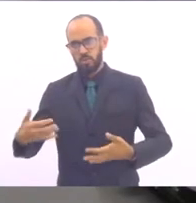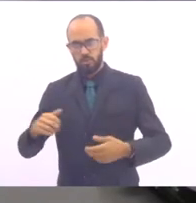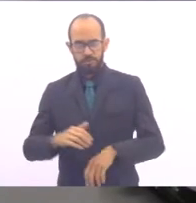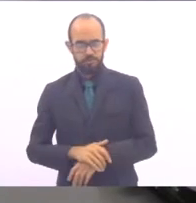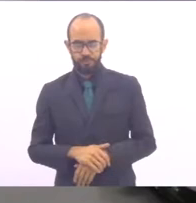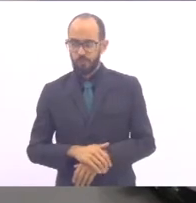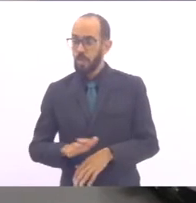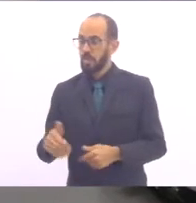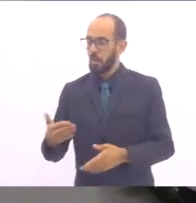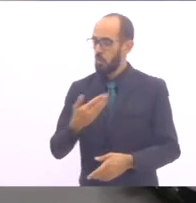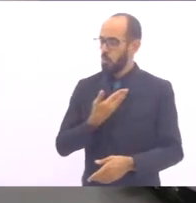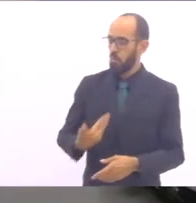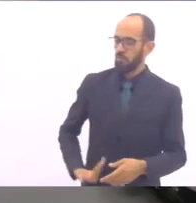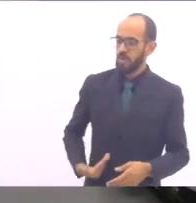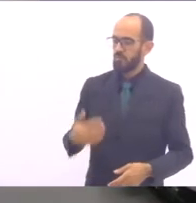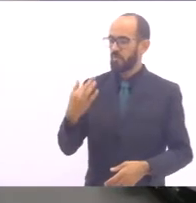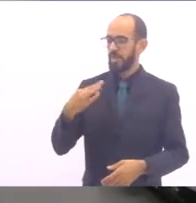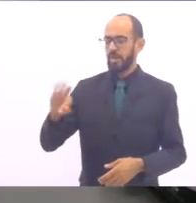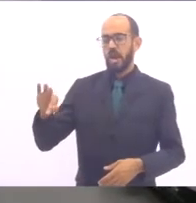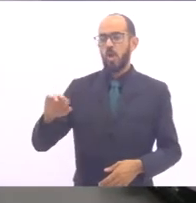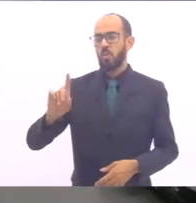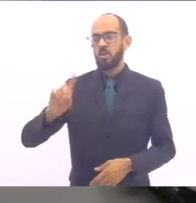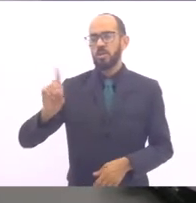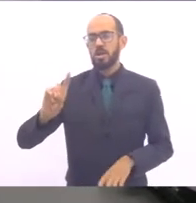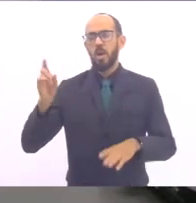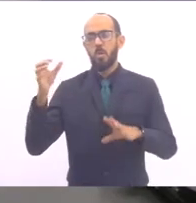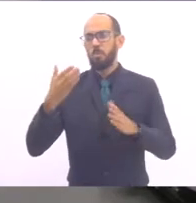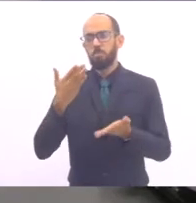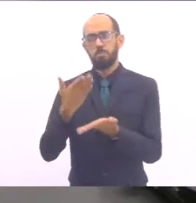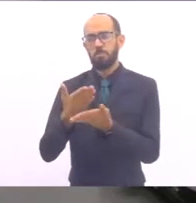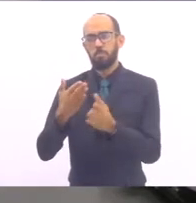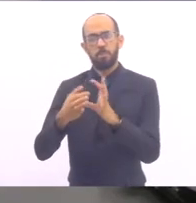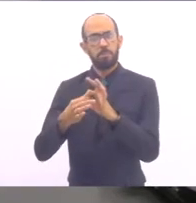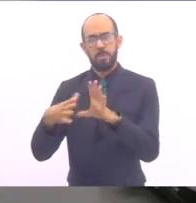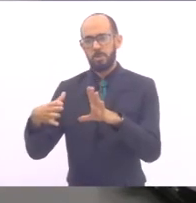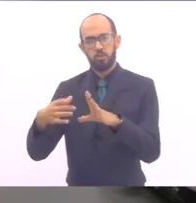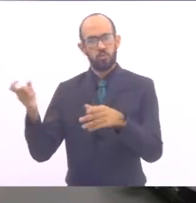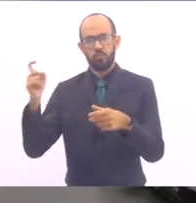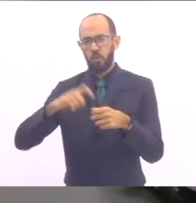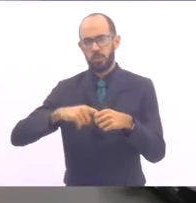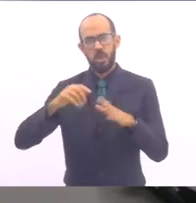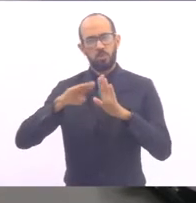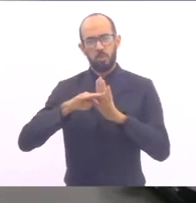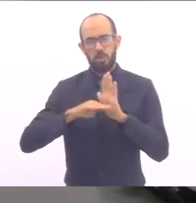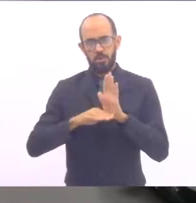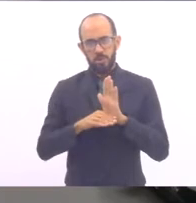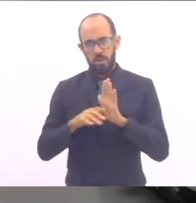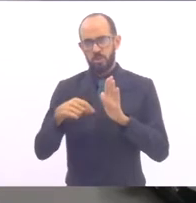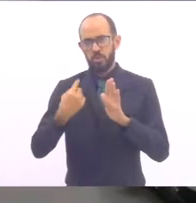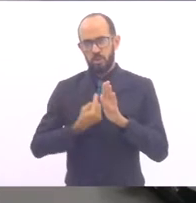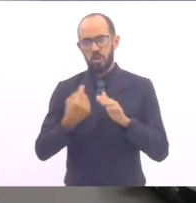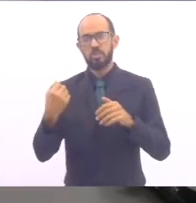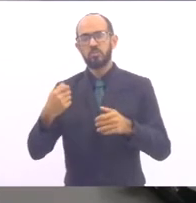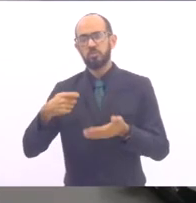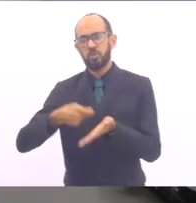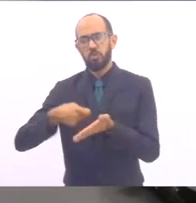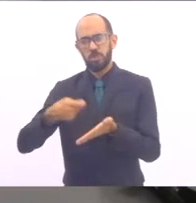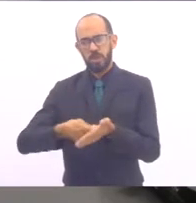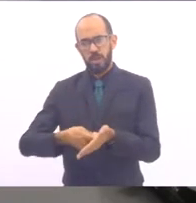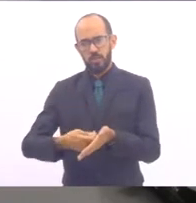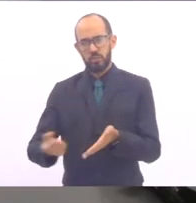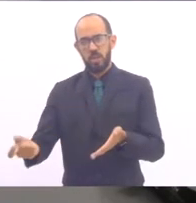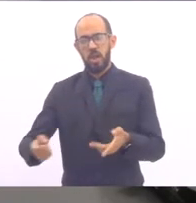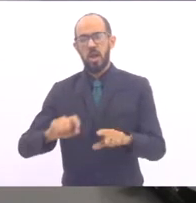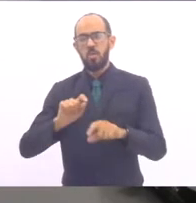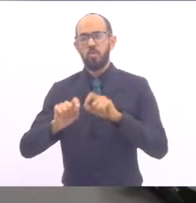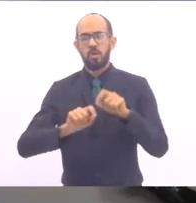federal não permitiu a retomada do programa e nós fomos obrigados, estamos sendo obrigados